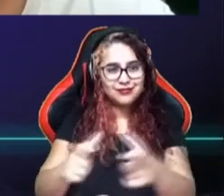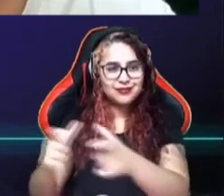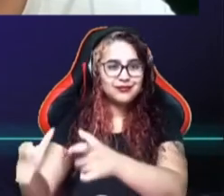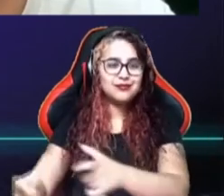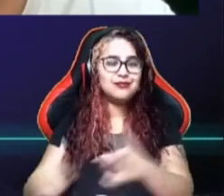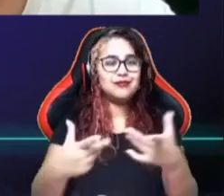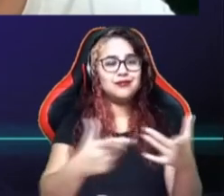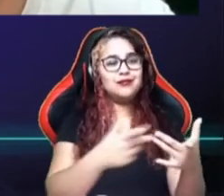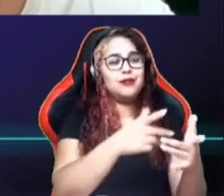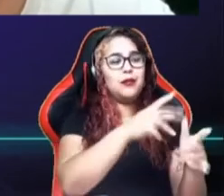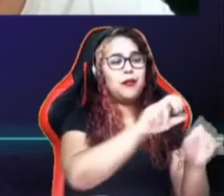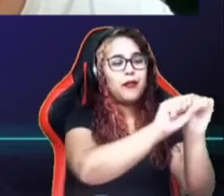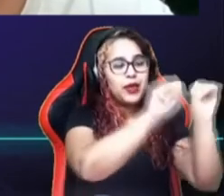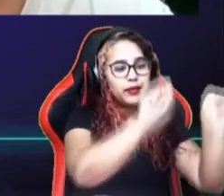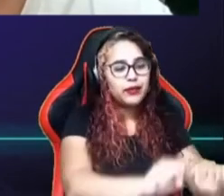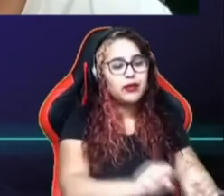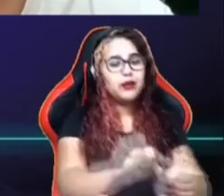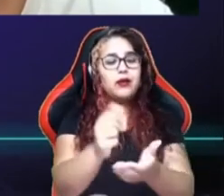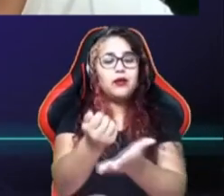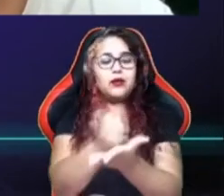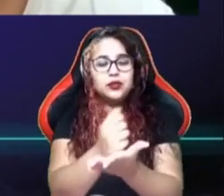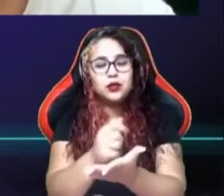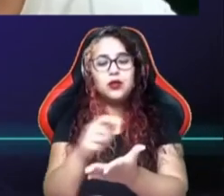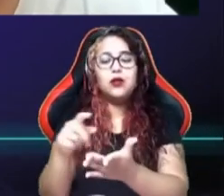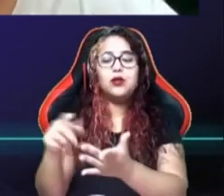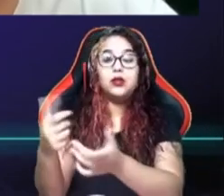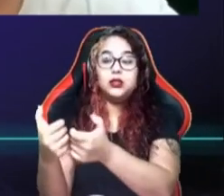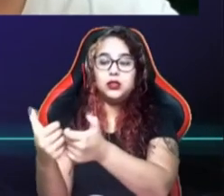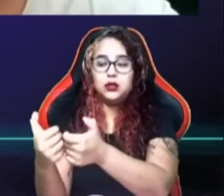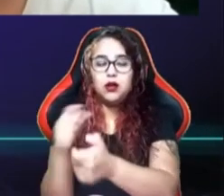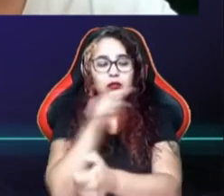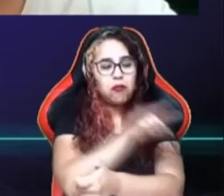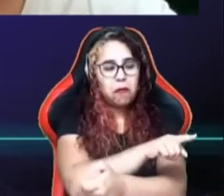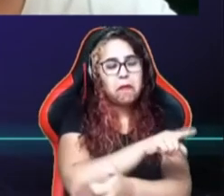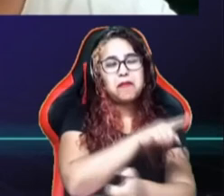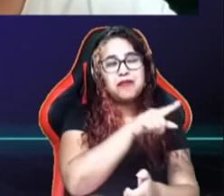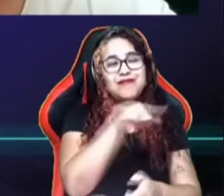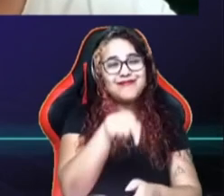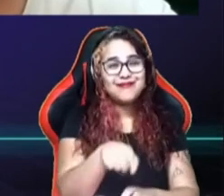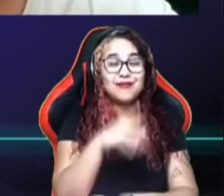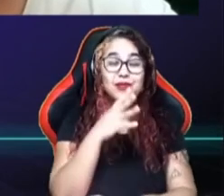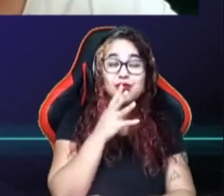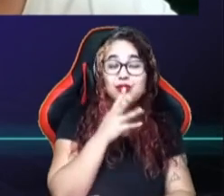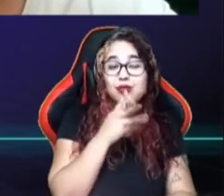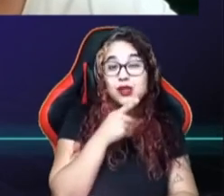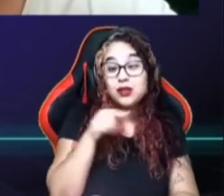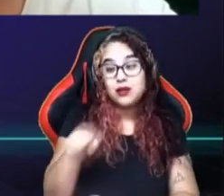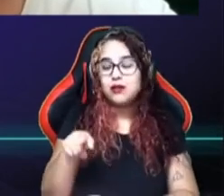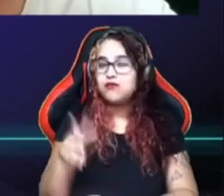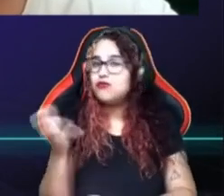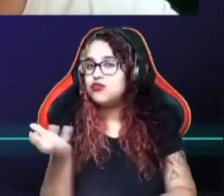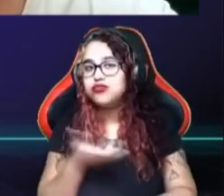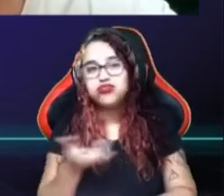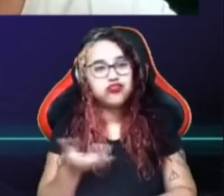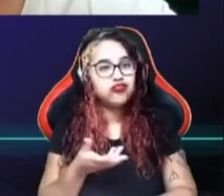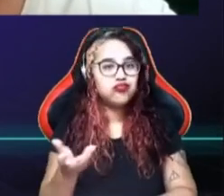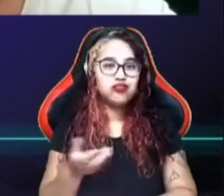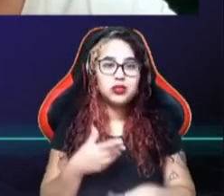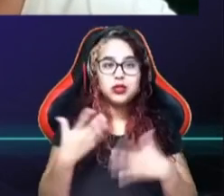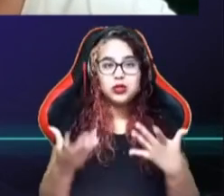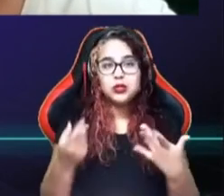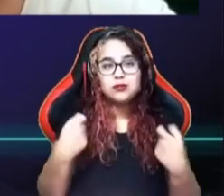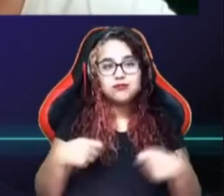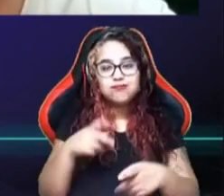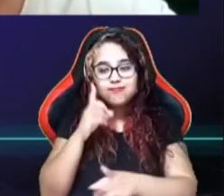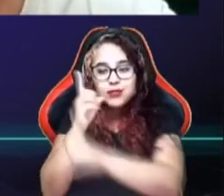atualizações com mais frequência, e aí essas oportunidades de ter as ações localizadas e com músicas também